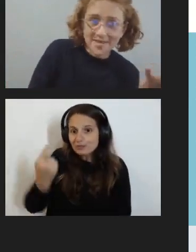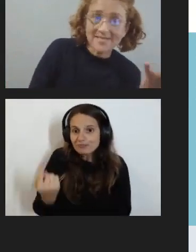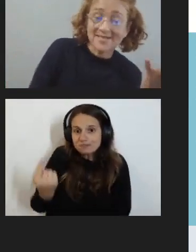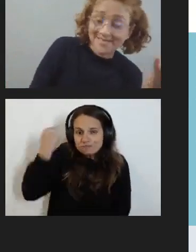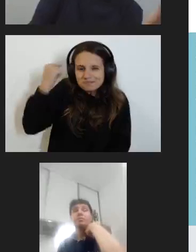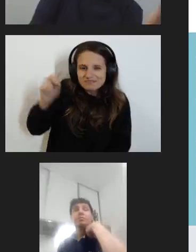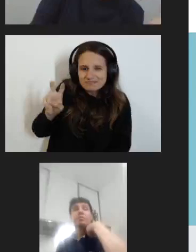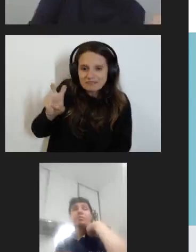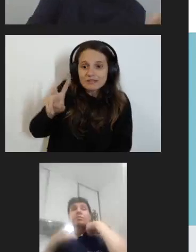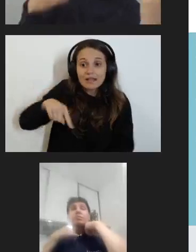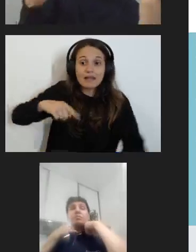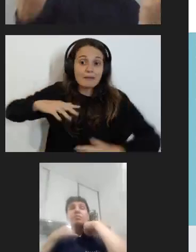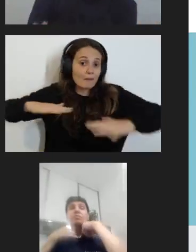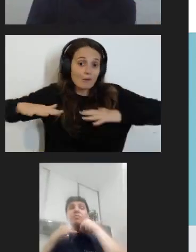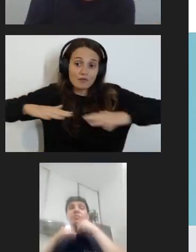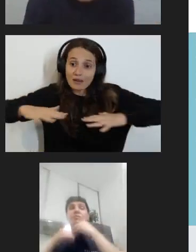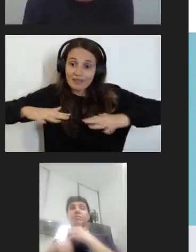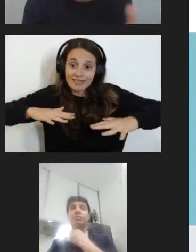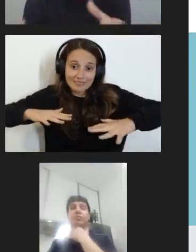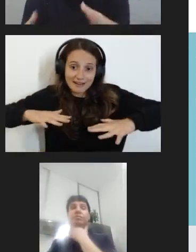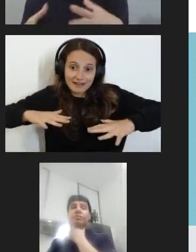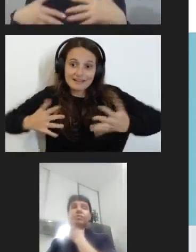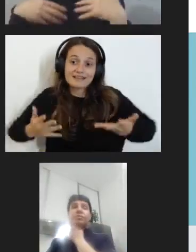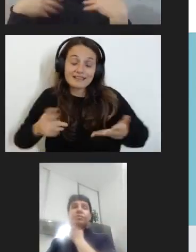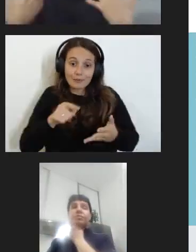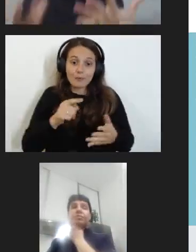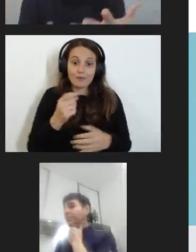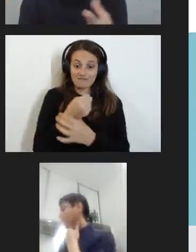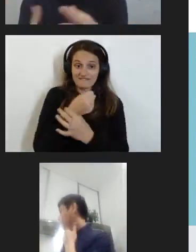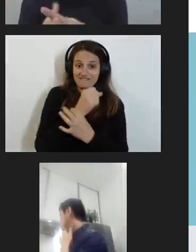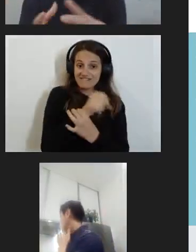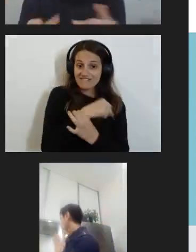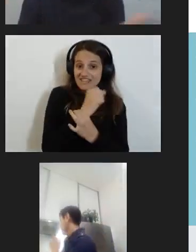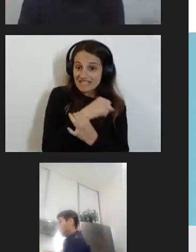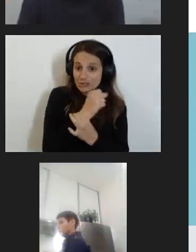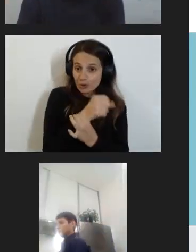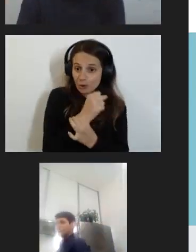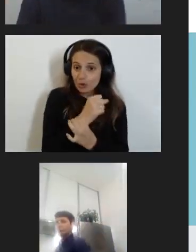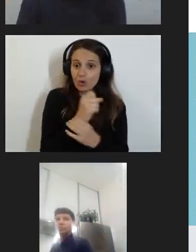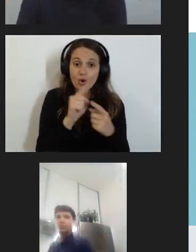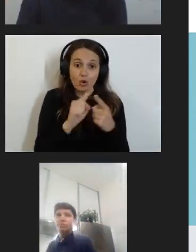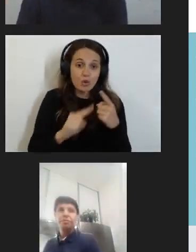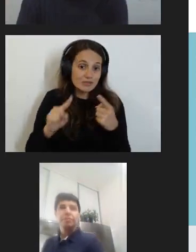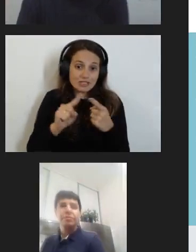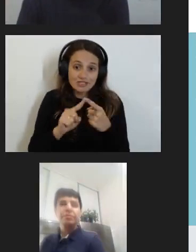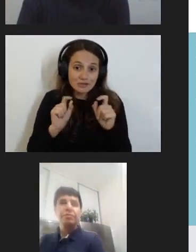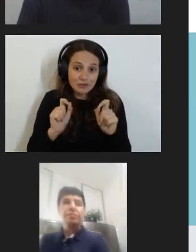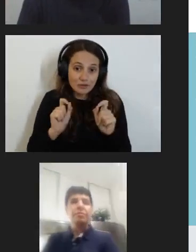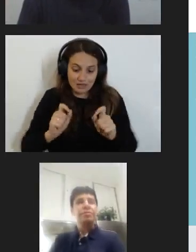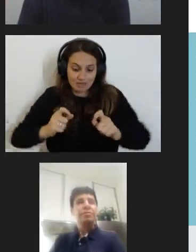fisioterapia, essa ciência que estuda o movimento, que trabalha o movimento, né?